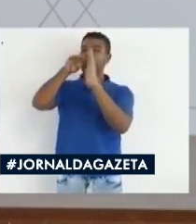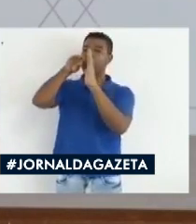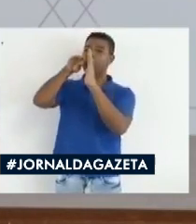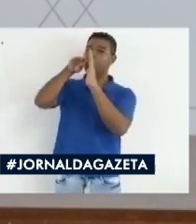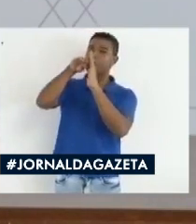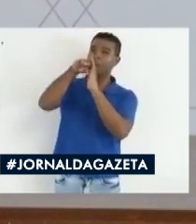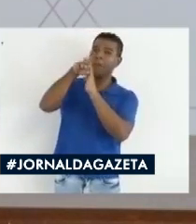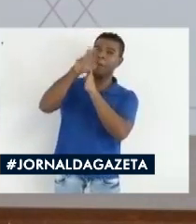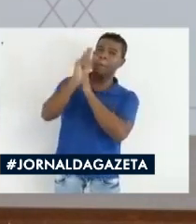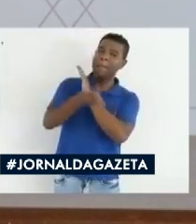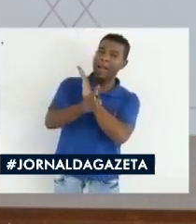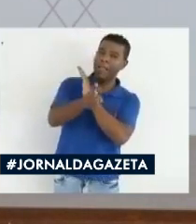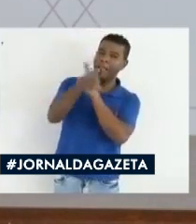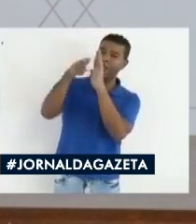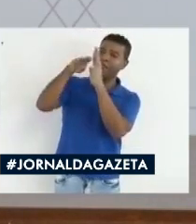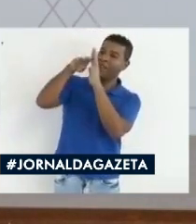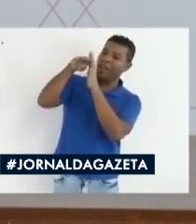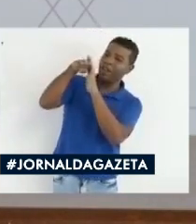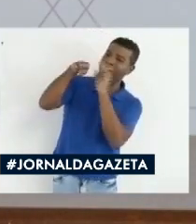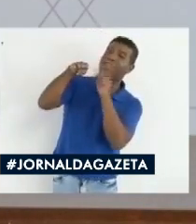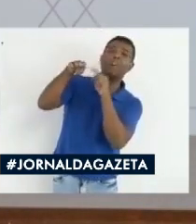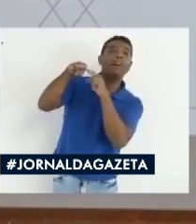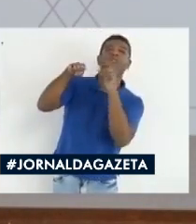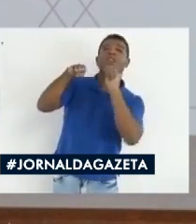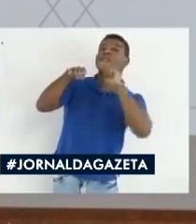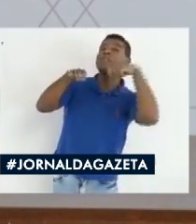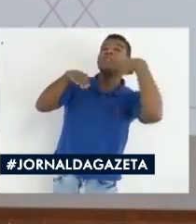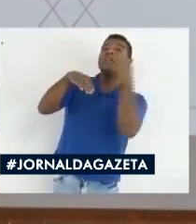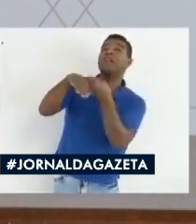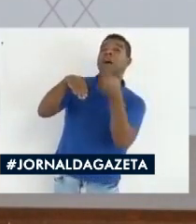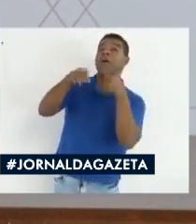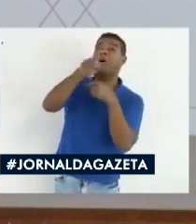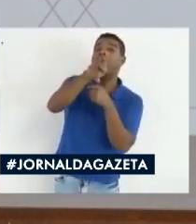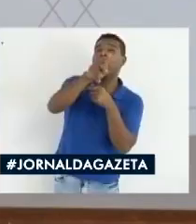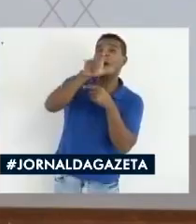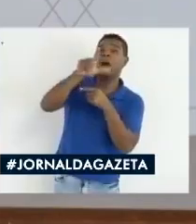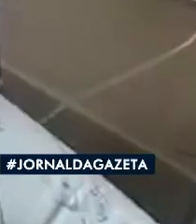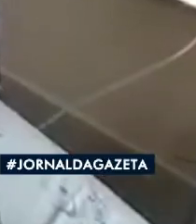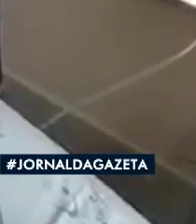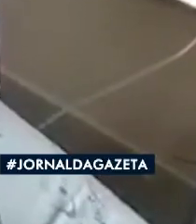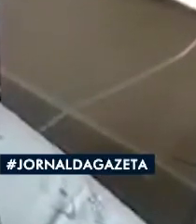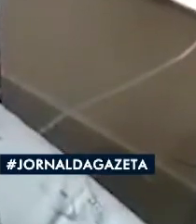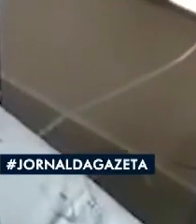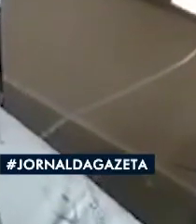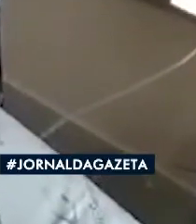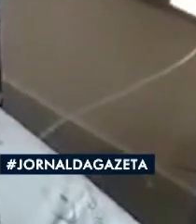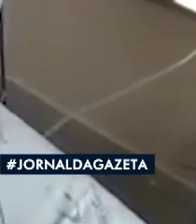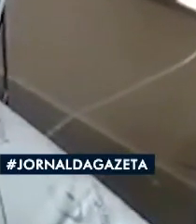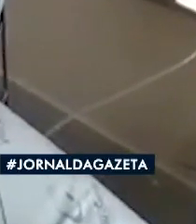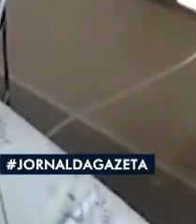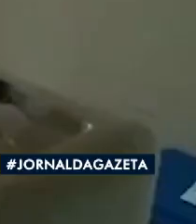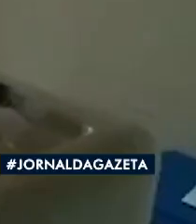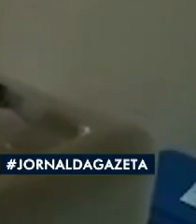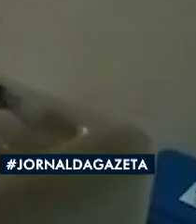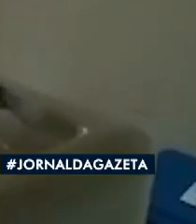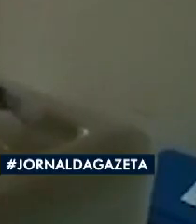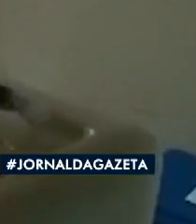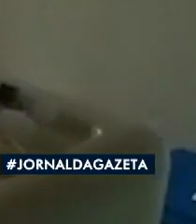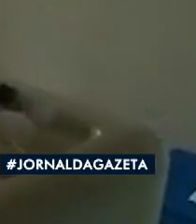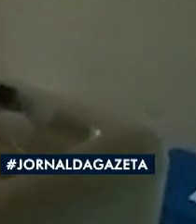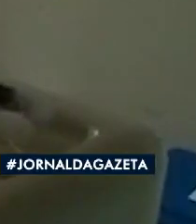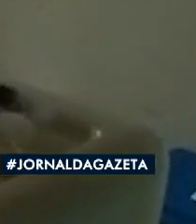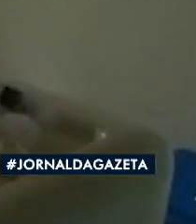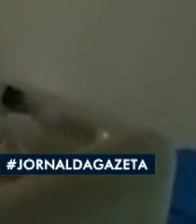estejamos vivendo um platô da epidemia e que pode virar começar a regressão em 24 horas a